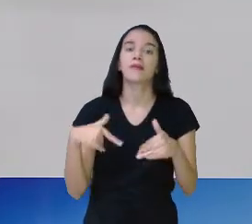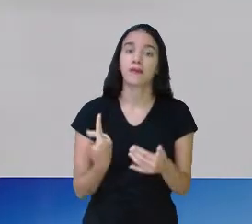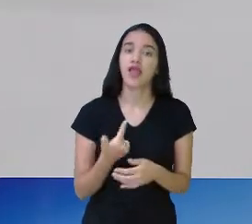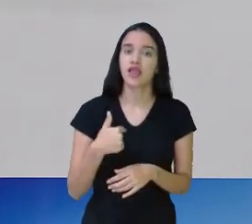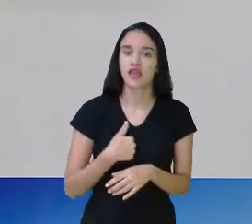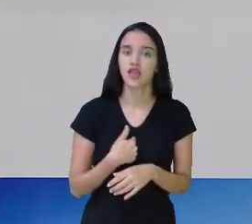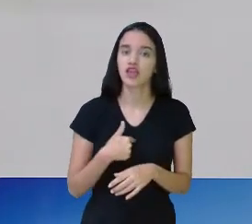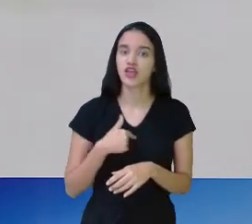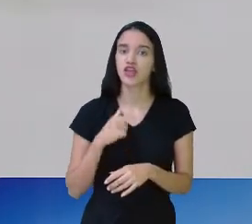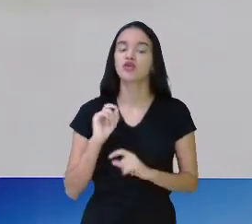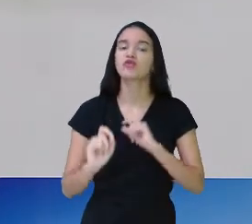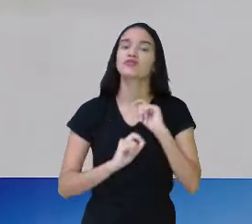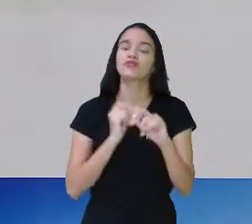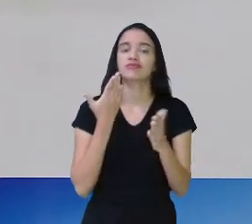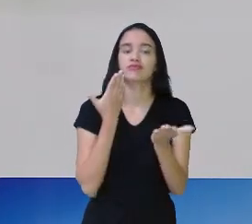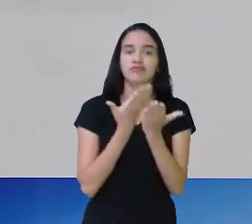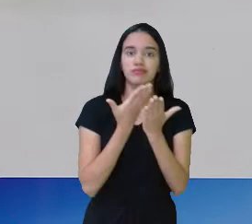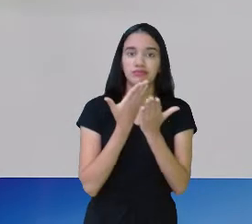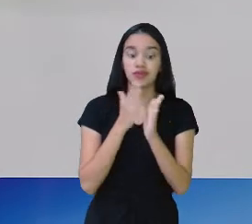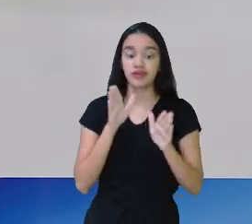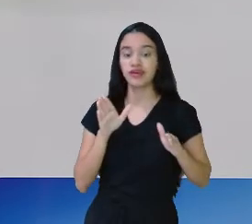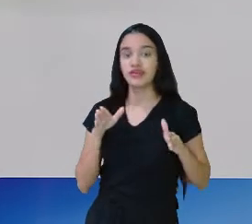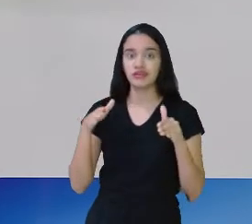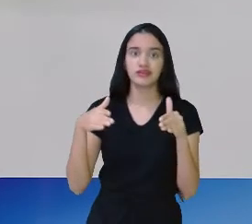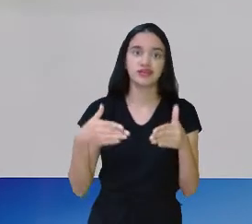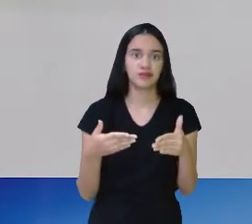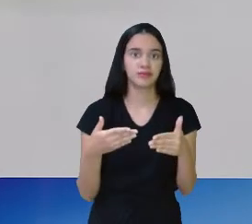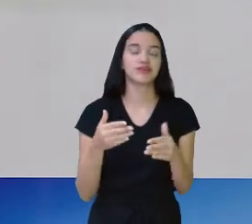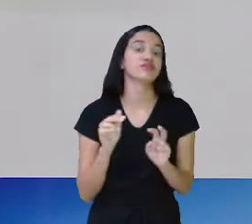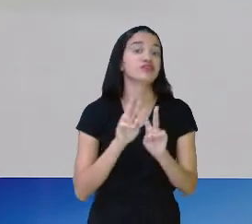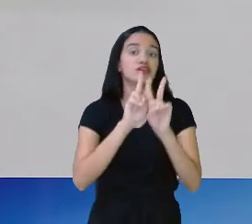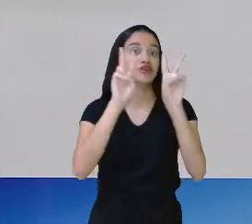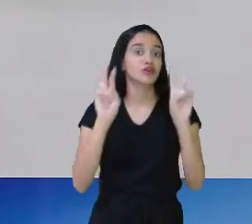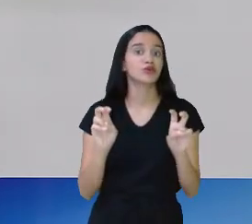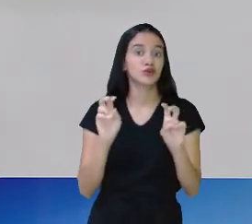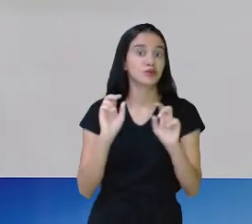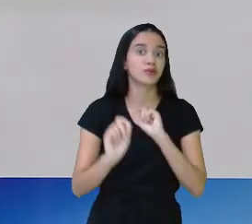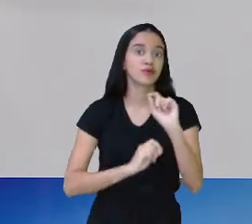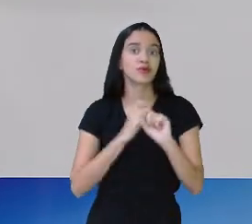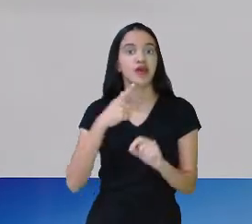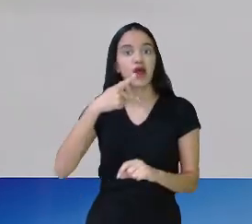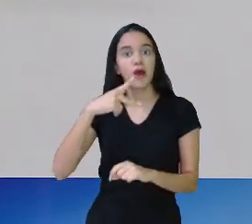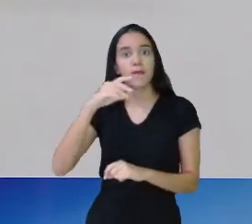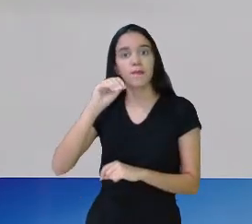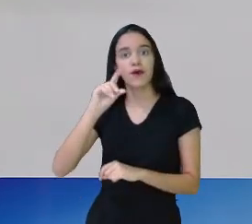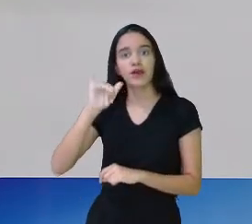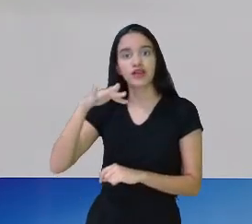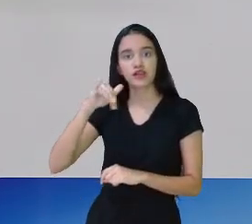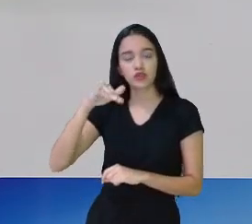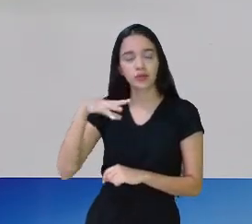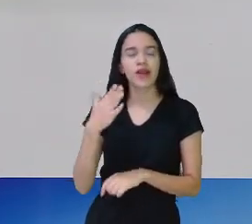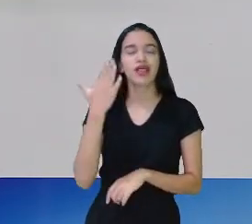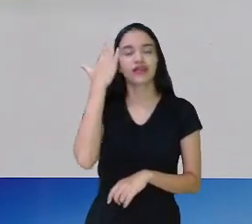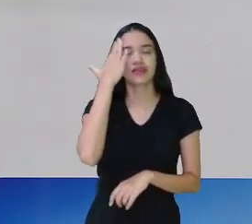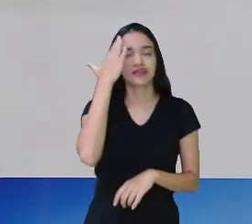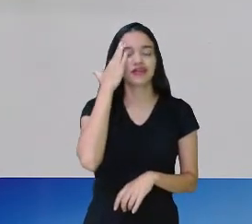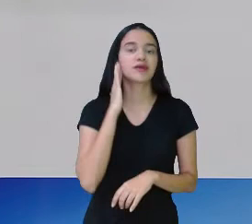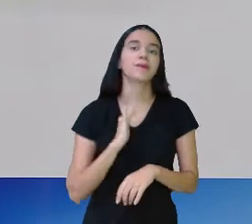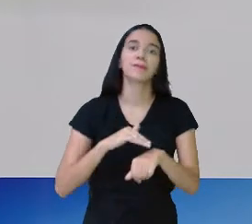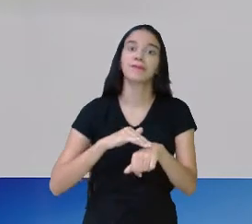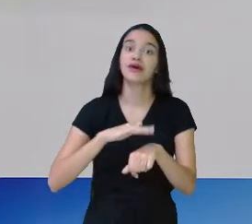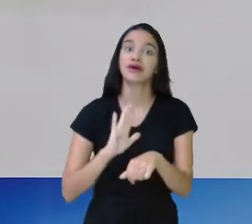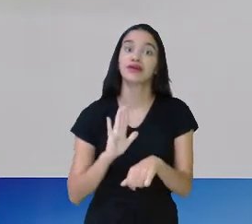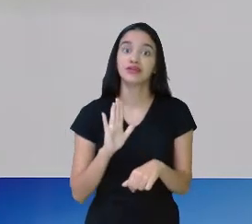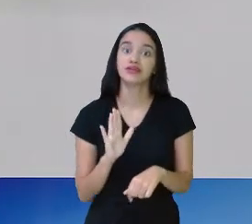Eu vou dar uma aula específica sobre polígonos, para a gente entender um pouco mais sobre